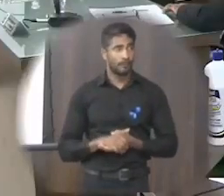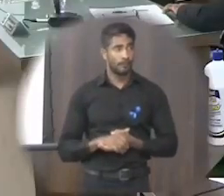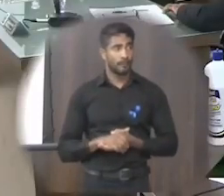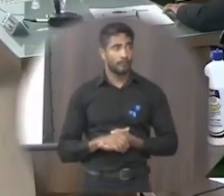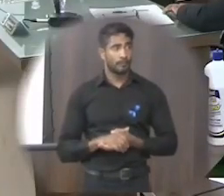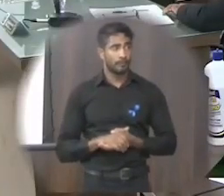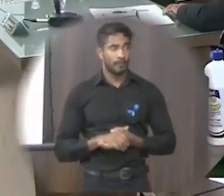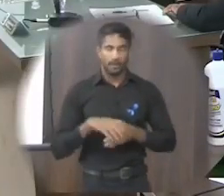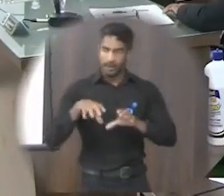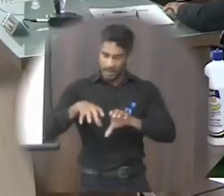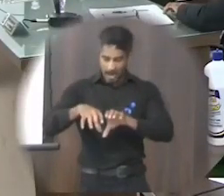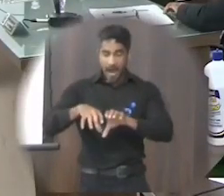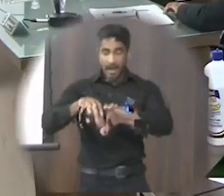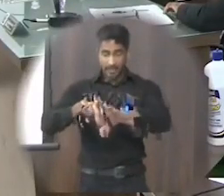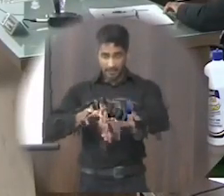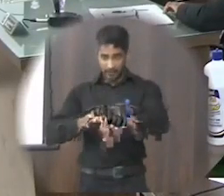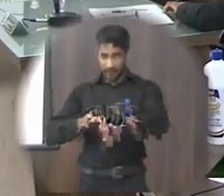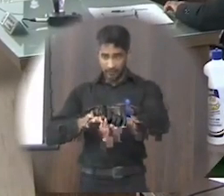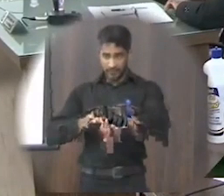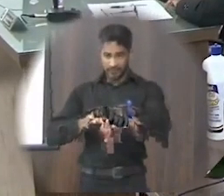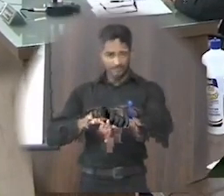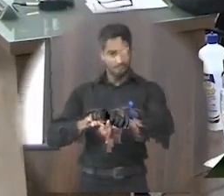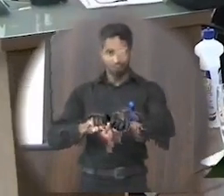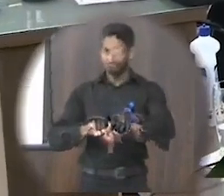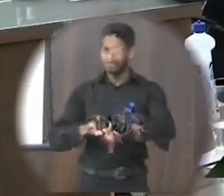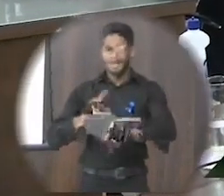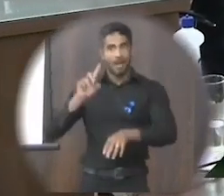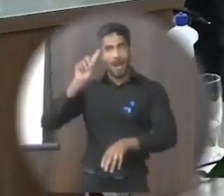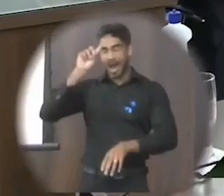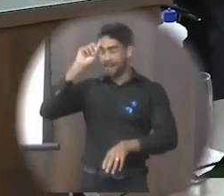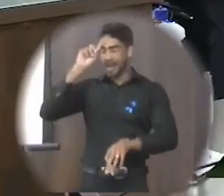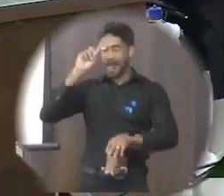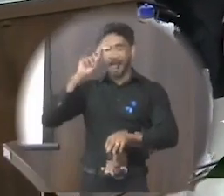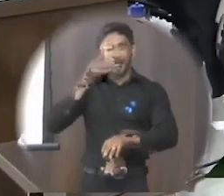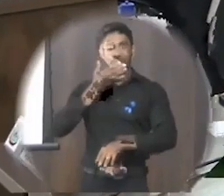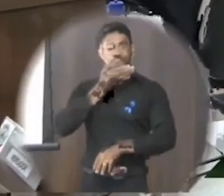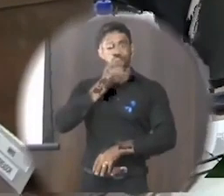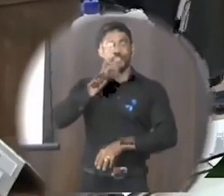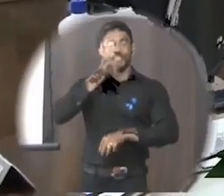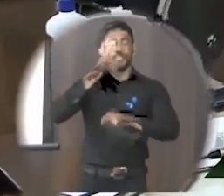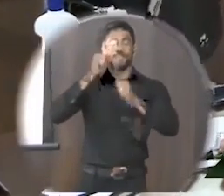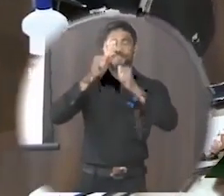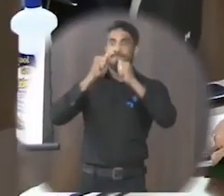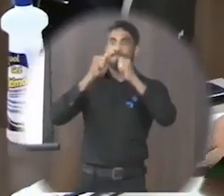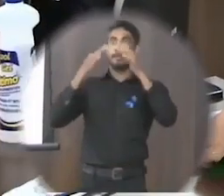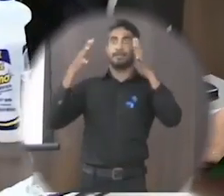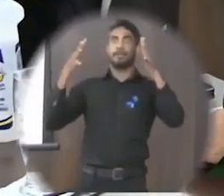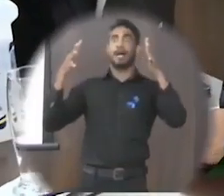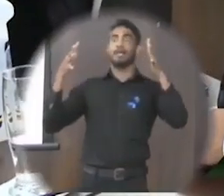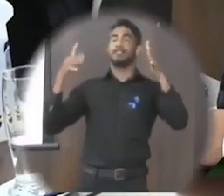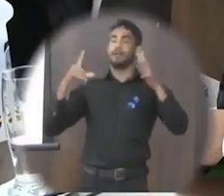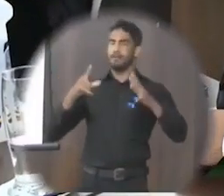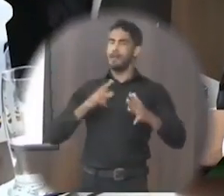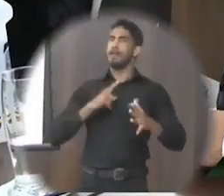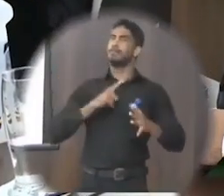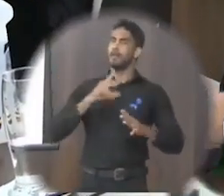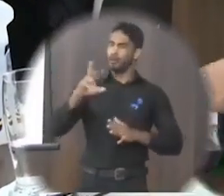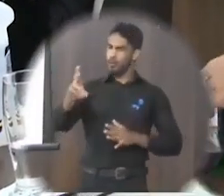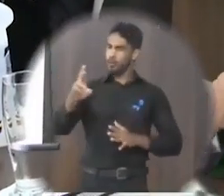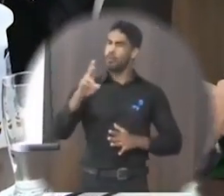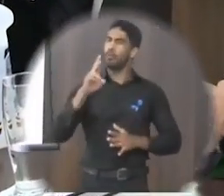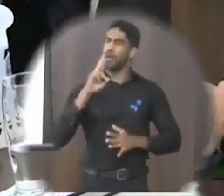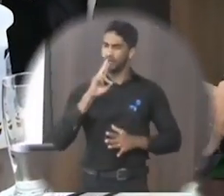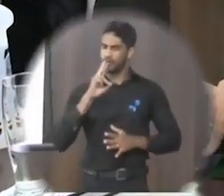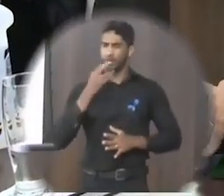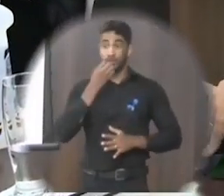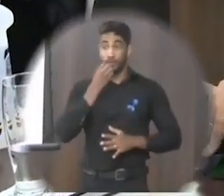Essa formação de brigadistas é fantástica, tá? Com certeza vai dar um retorno muito grande para a nossa sociedade na hora que